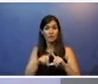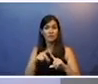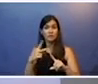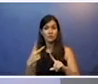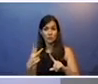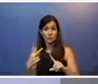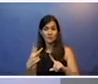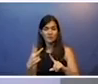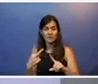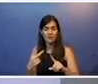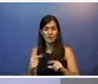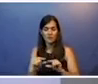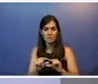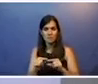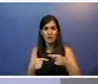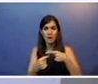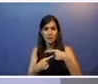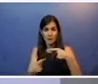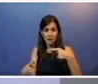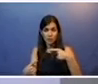em cima.